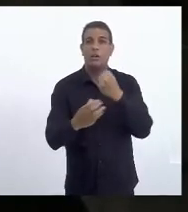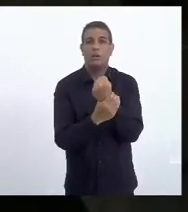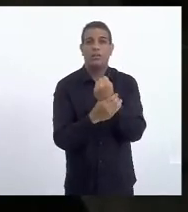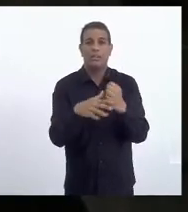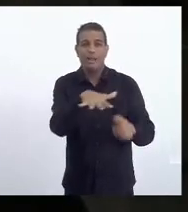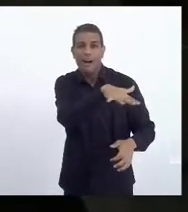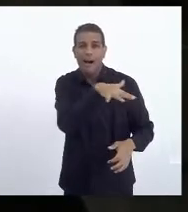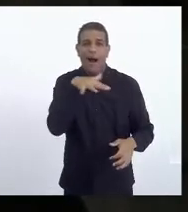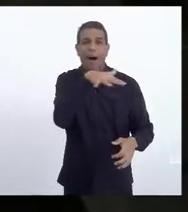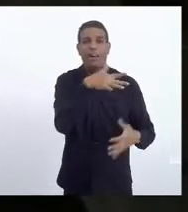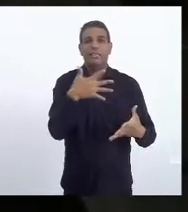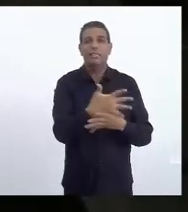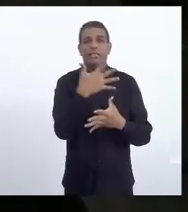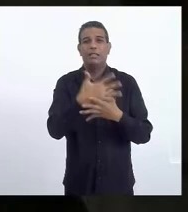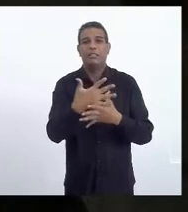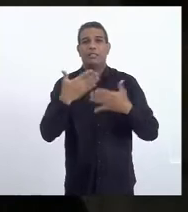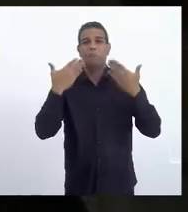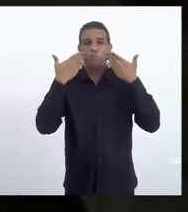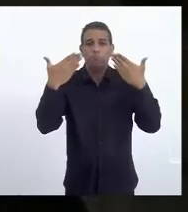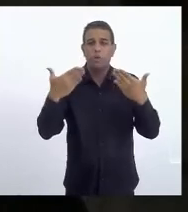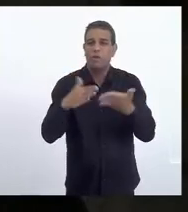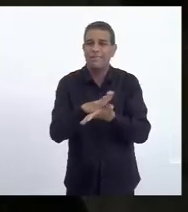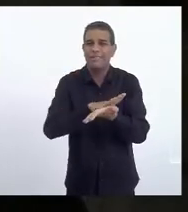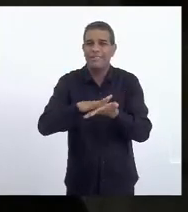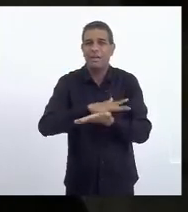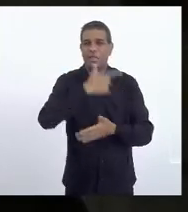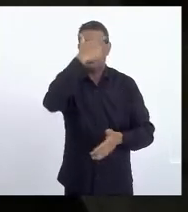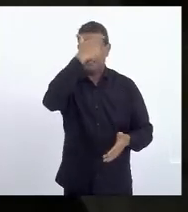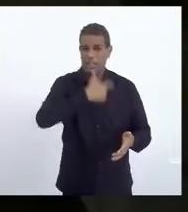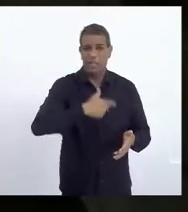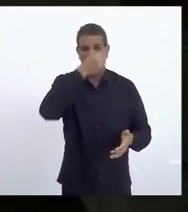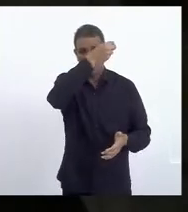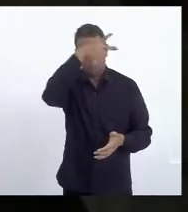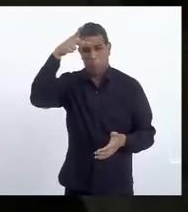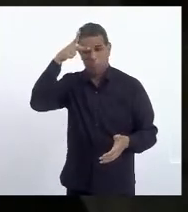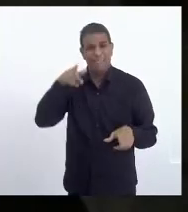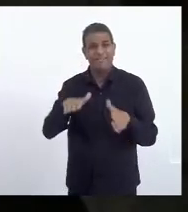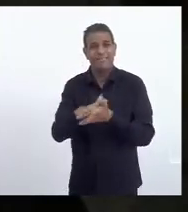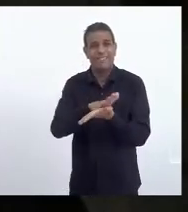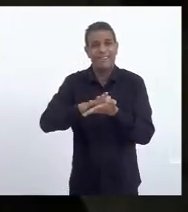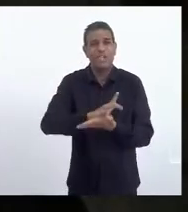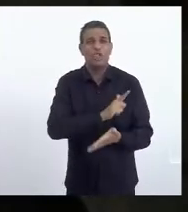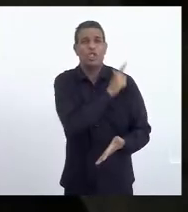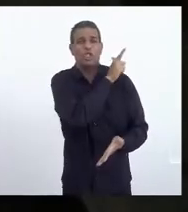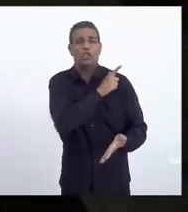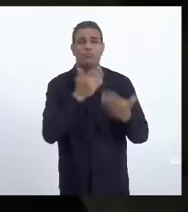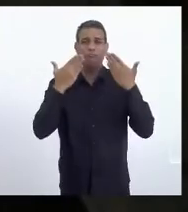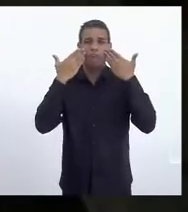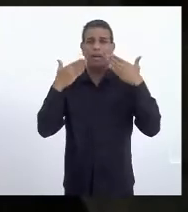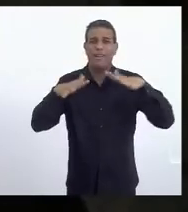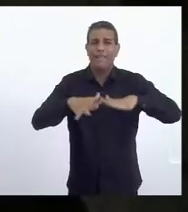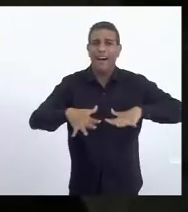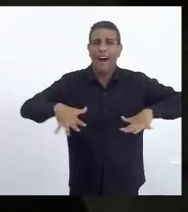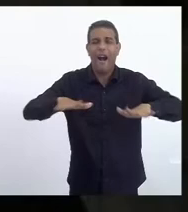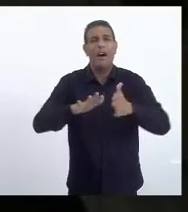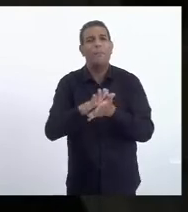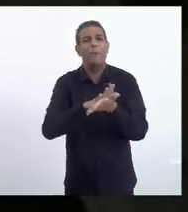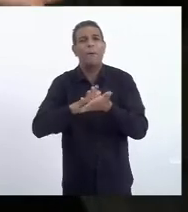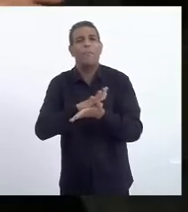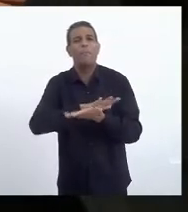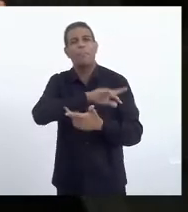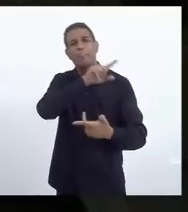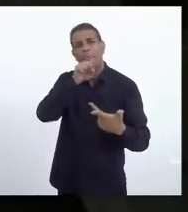então ele não se apresentou como autoridade Municipal não se apresentou como gestor Municipal daquela área daquela área